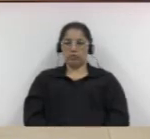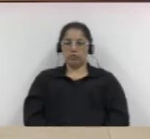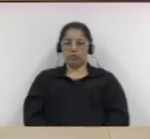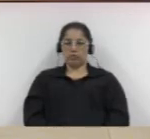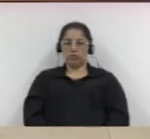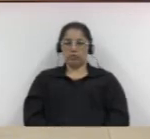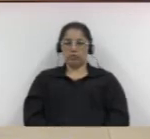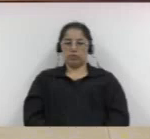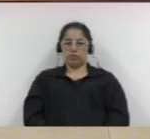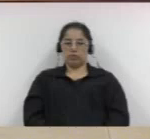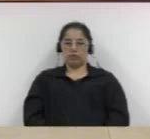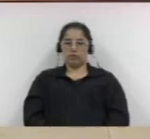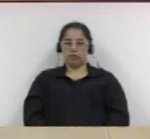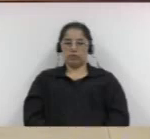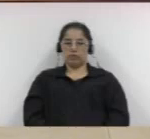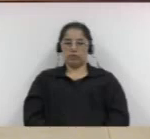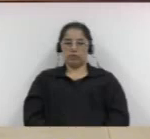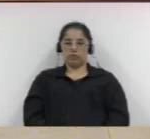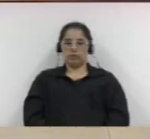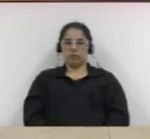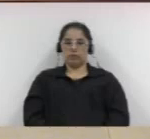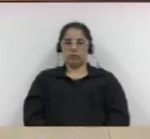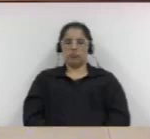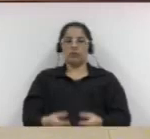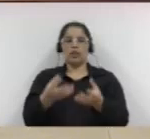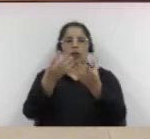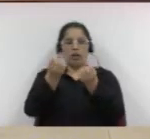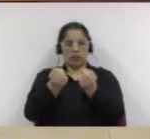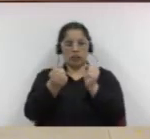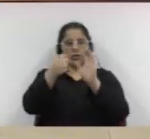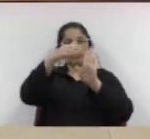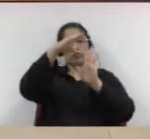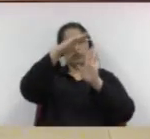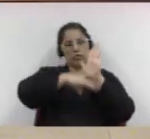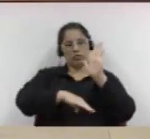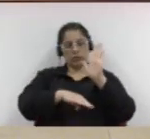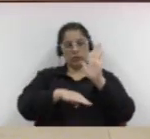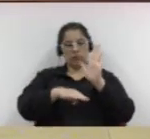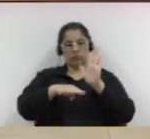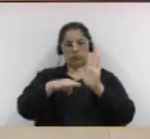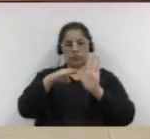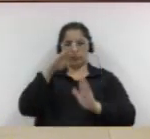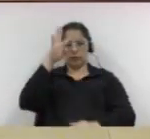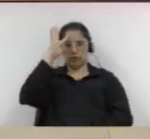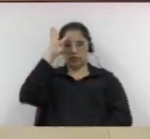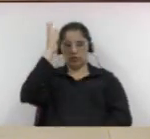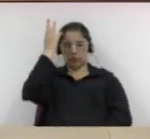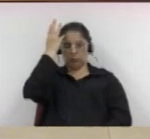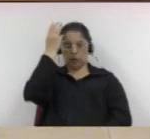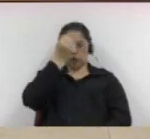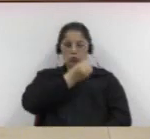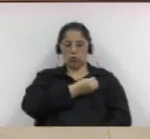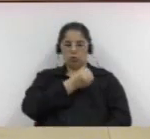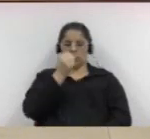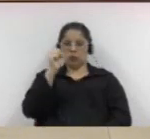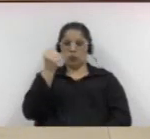Está deliberada a retirada do requerimento número